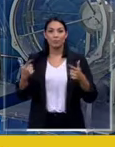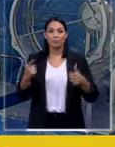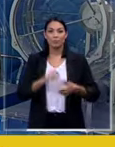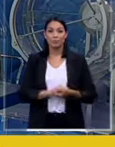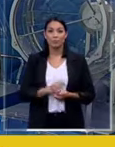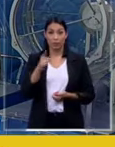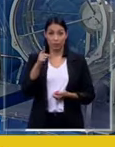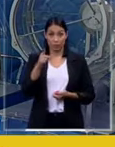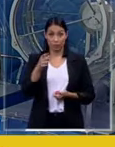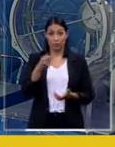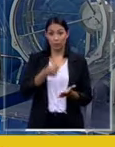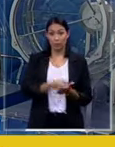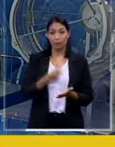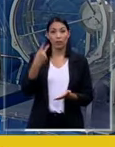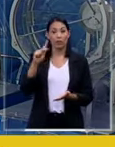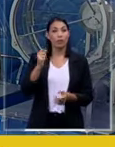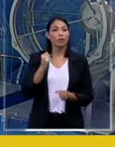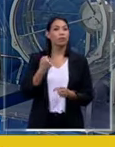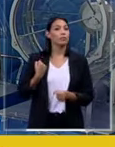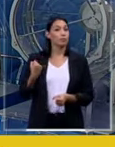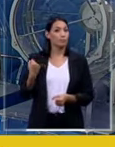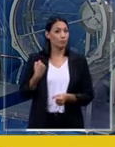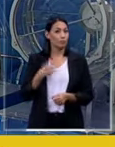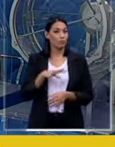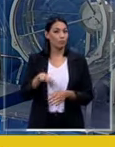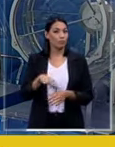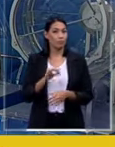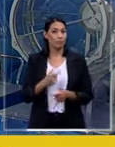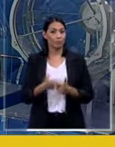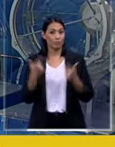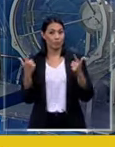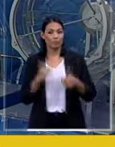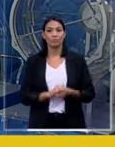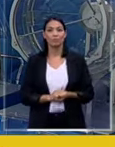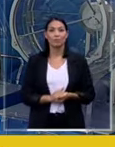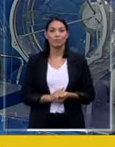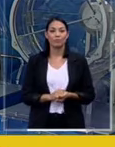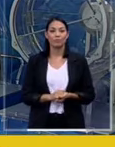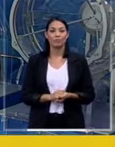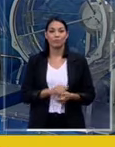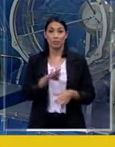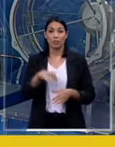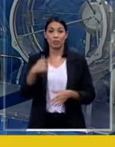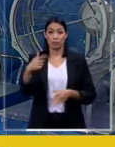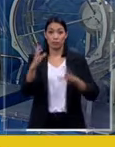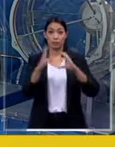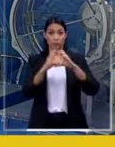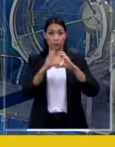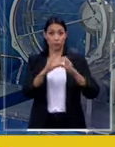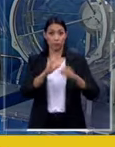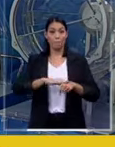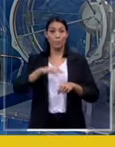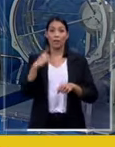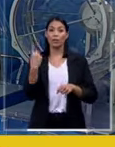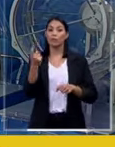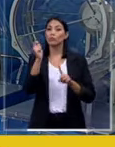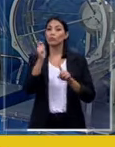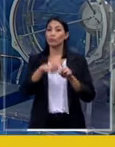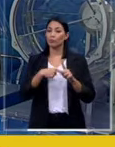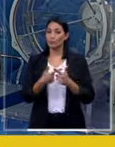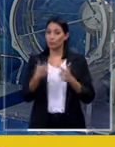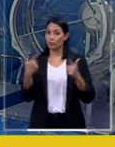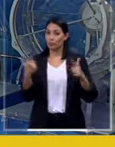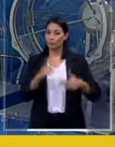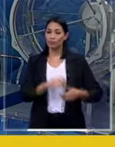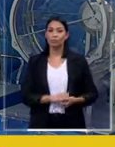você aposta nos seus números da sorte. E todo mundo tem os seus, não é mesmo? São sorteados 7 números e um mês da sorte por